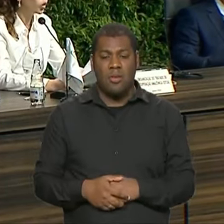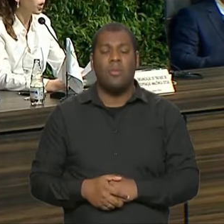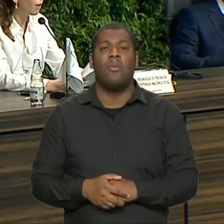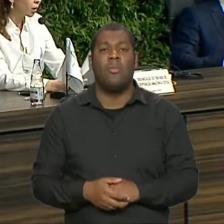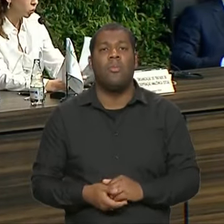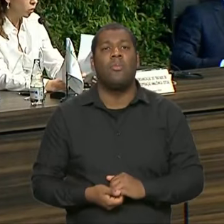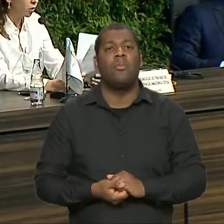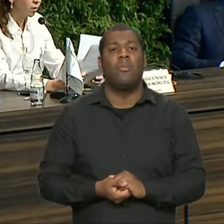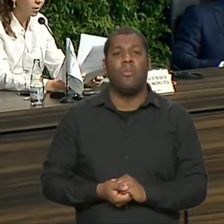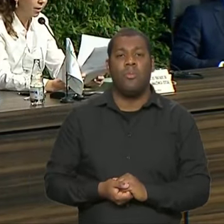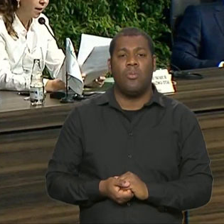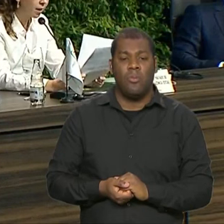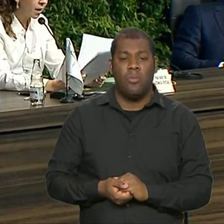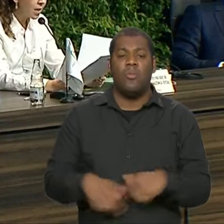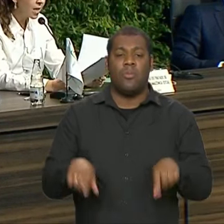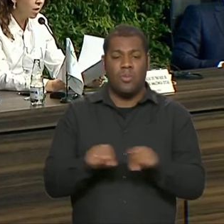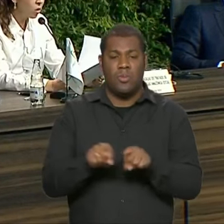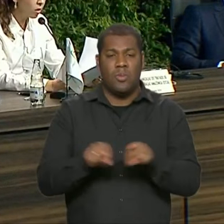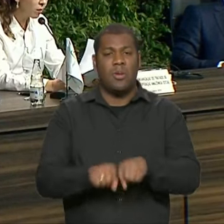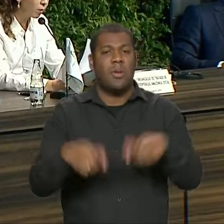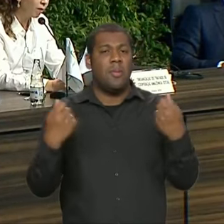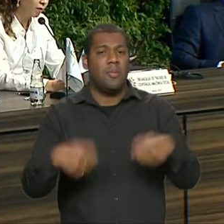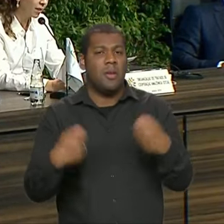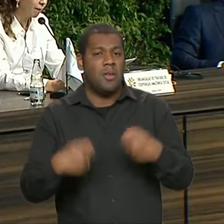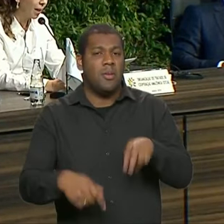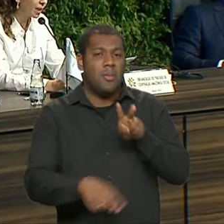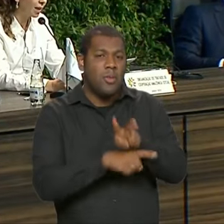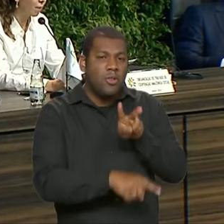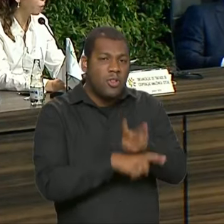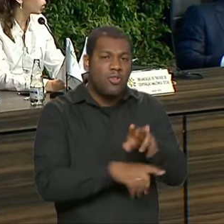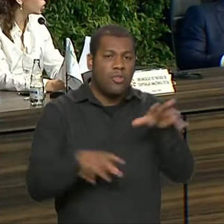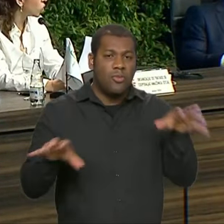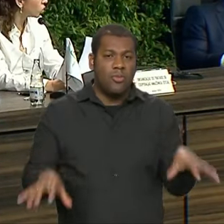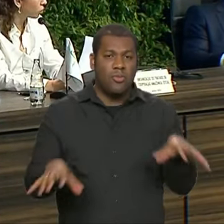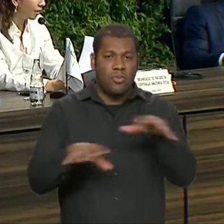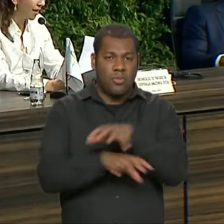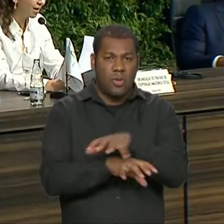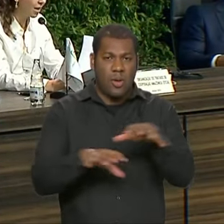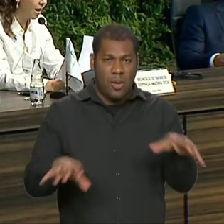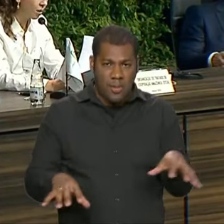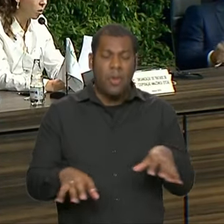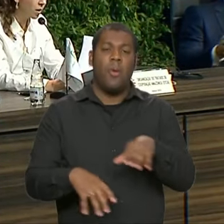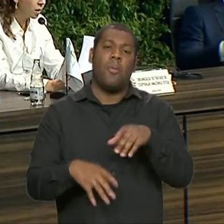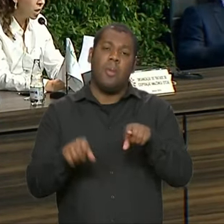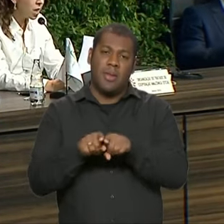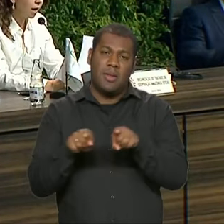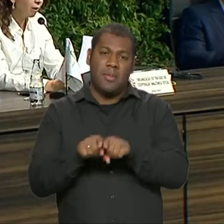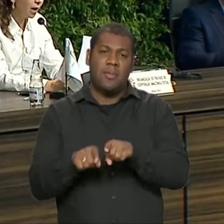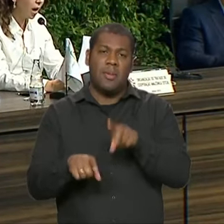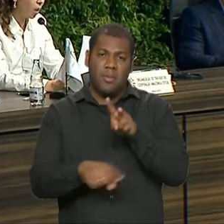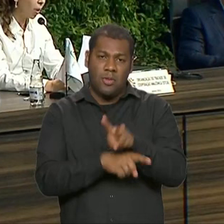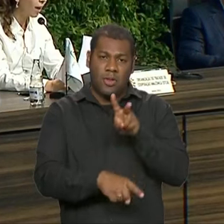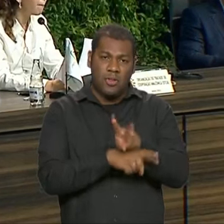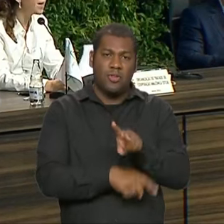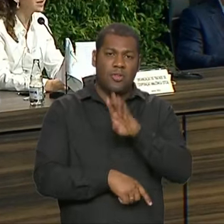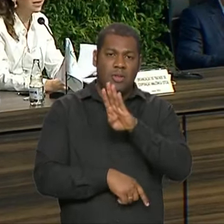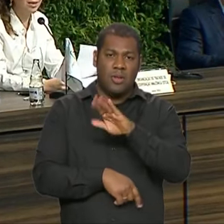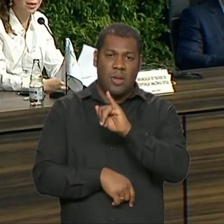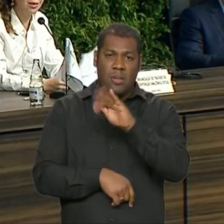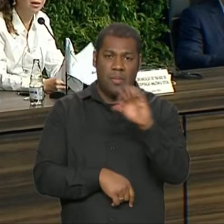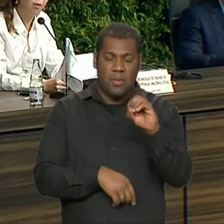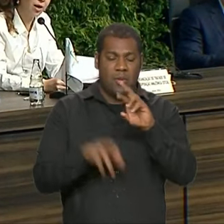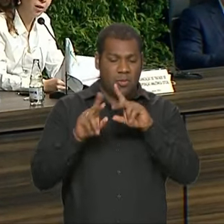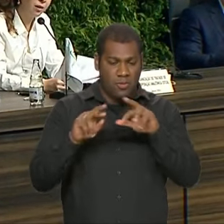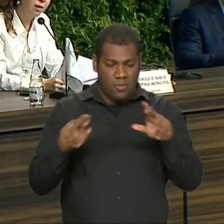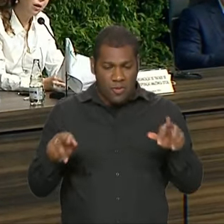nossos territórios. Também devemos conservar a biodiversidade e a máquina de essa máquina perfeita